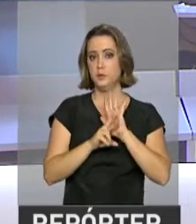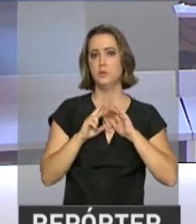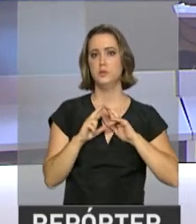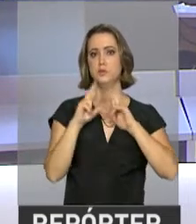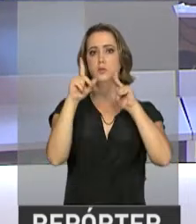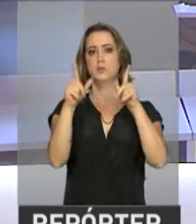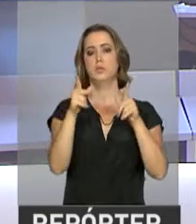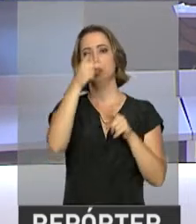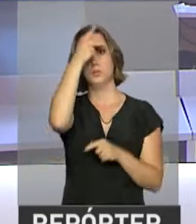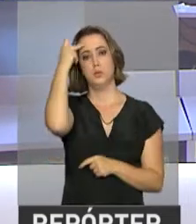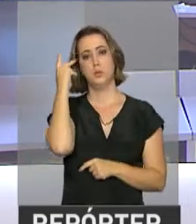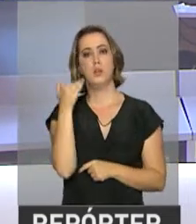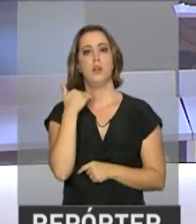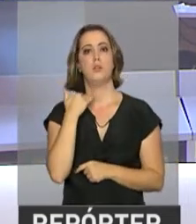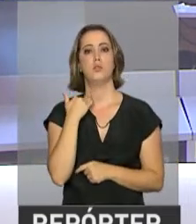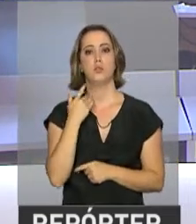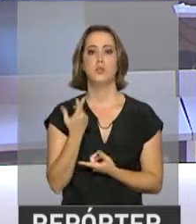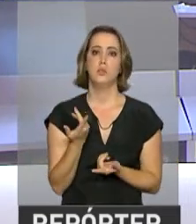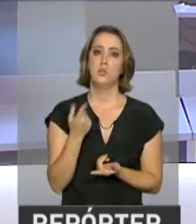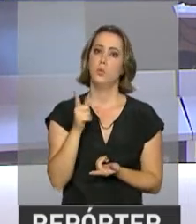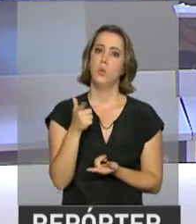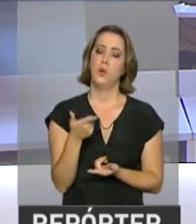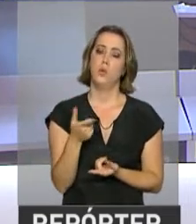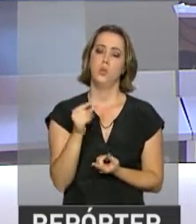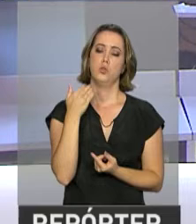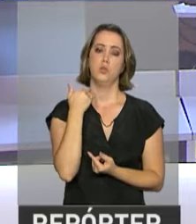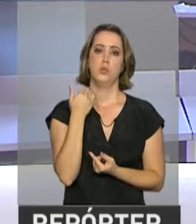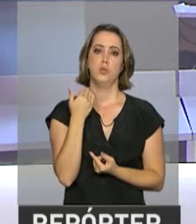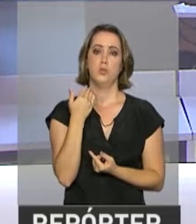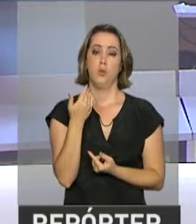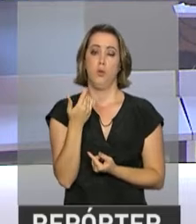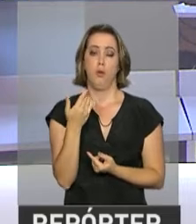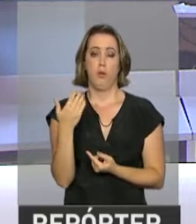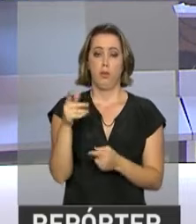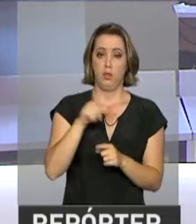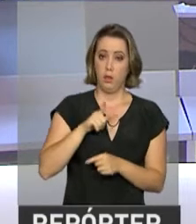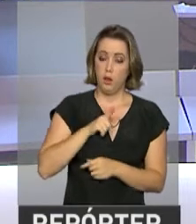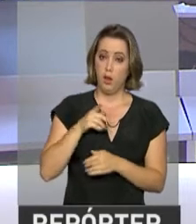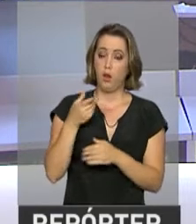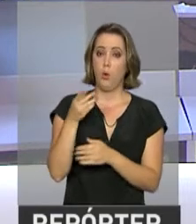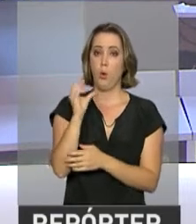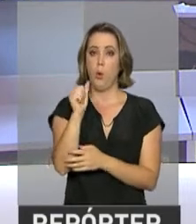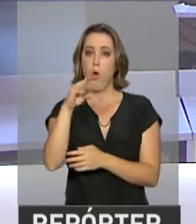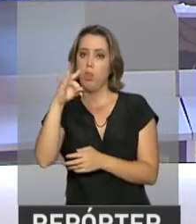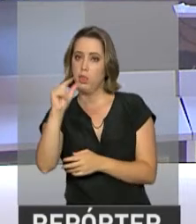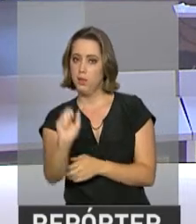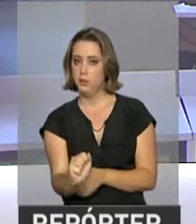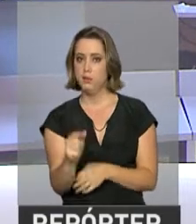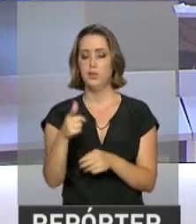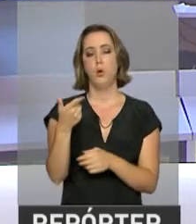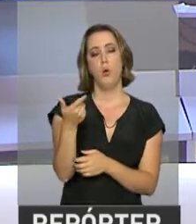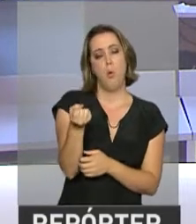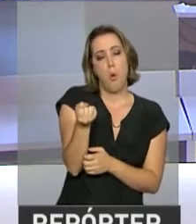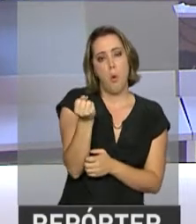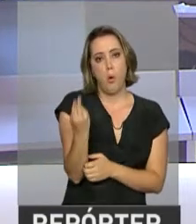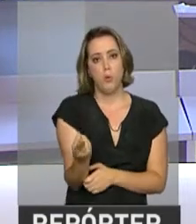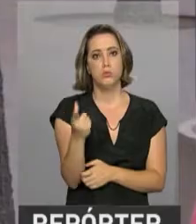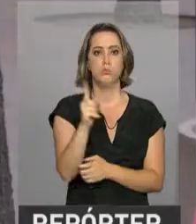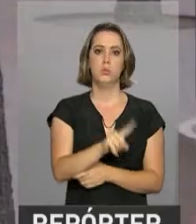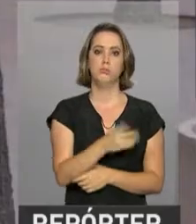são diferentes para quem tem conta na Caixa e quem não é correntista do banco. A repórter Paola Diorte tem as